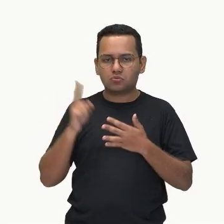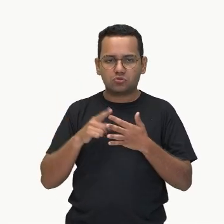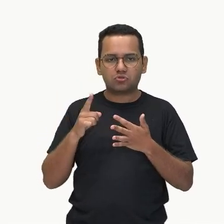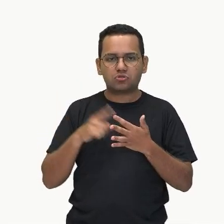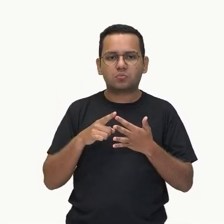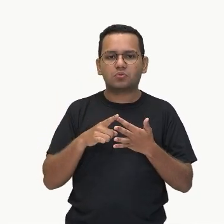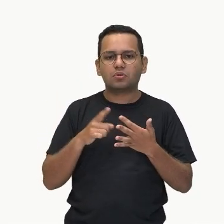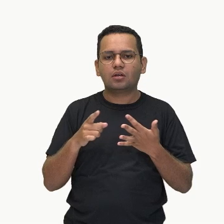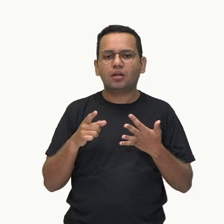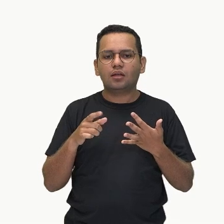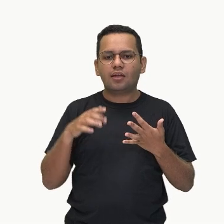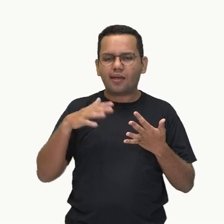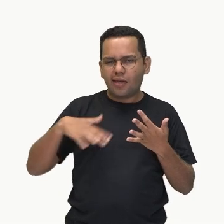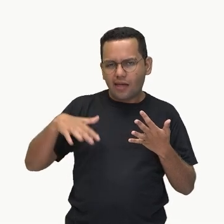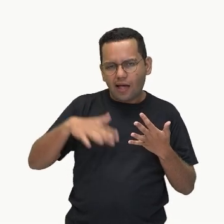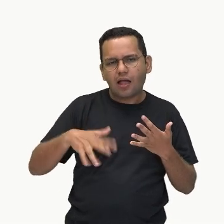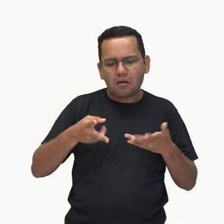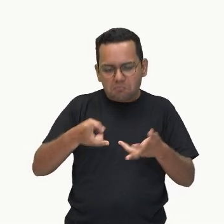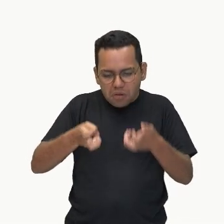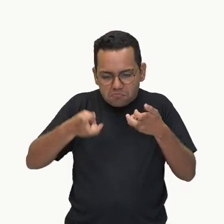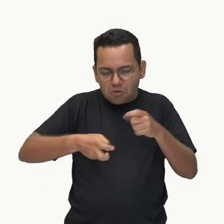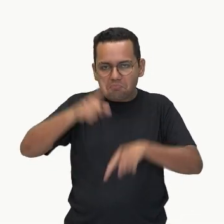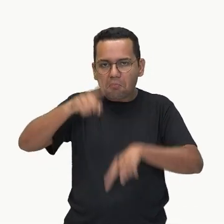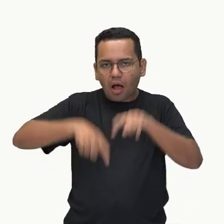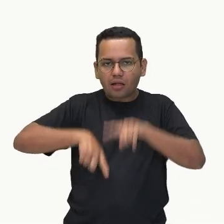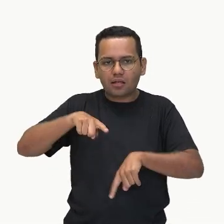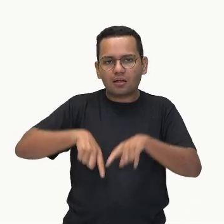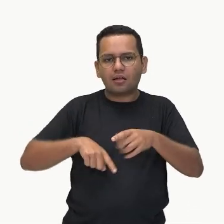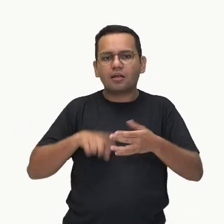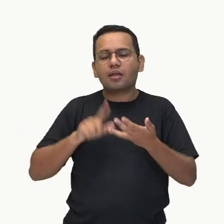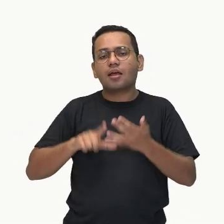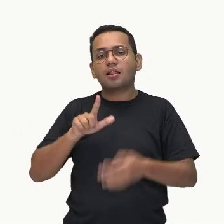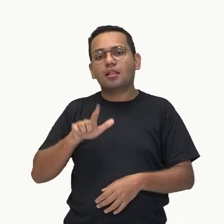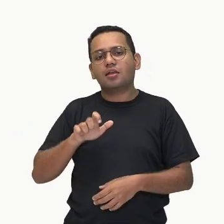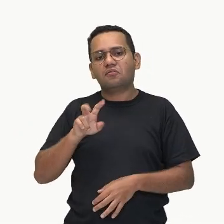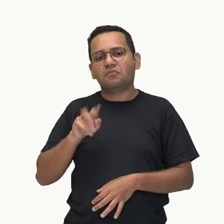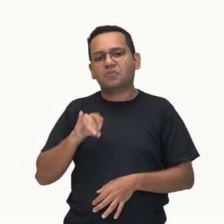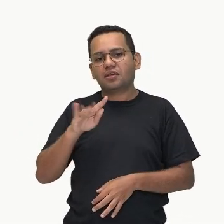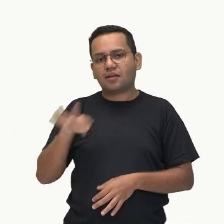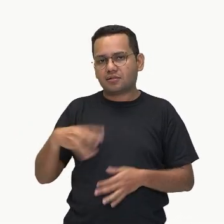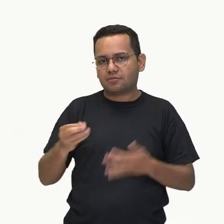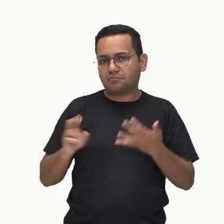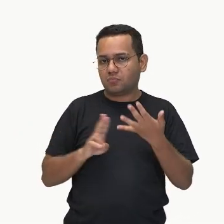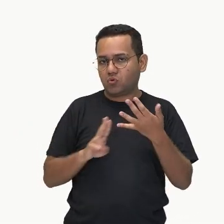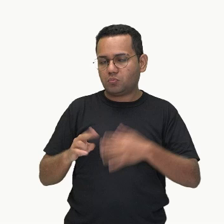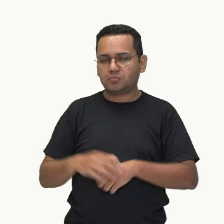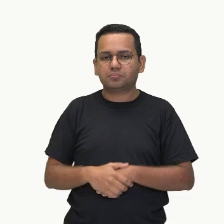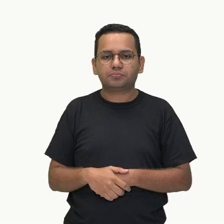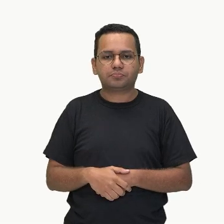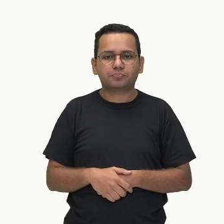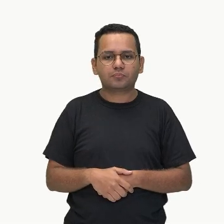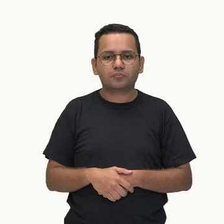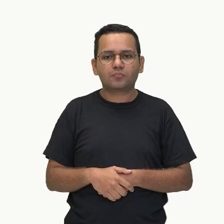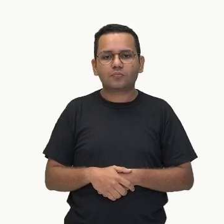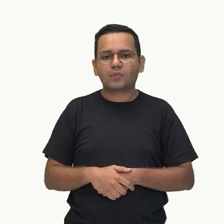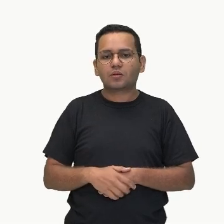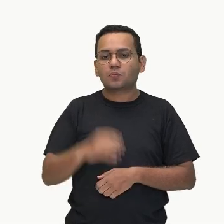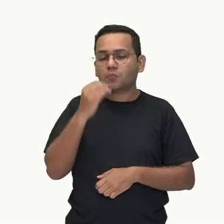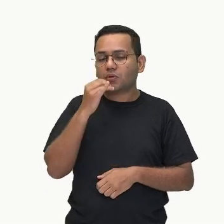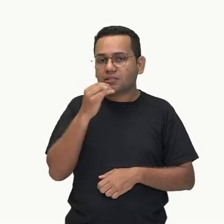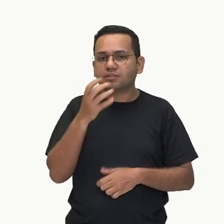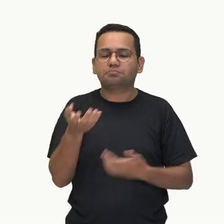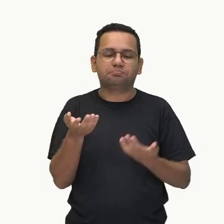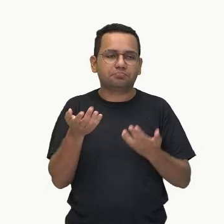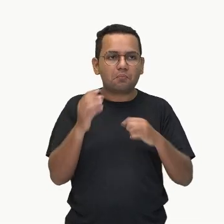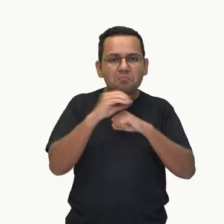principalmente em regiões de garimpo, é a levigação, utilizada para separar partículas mais leves de